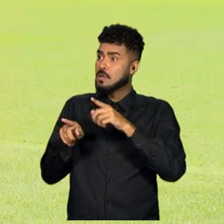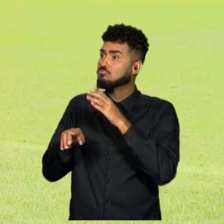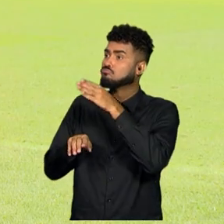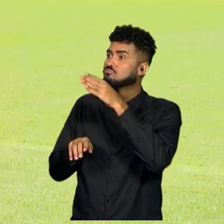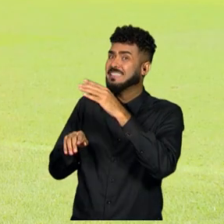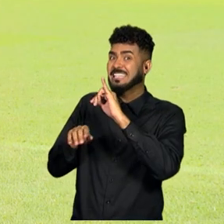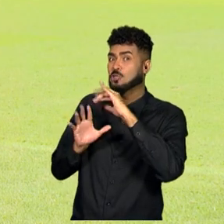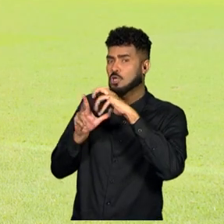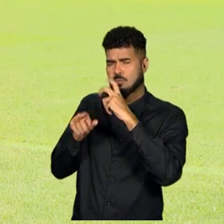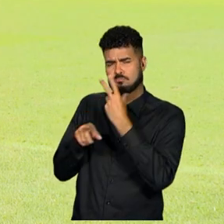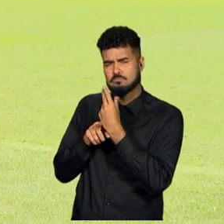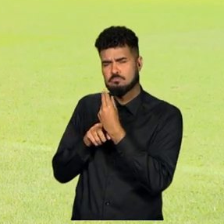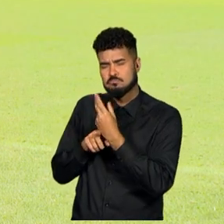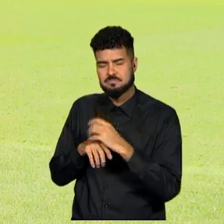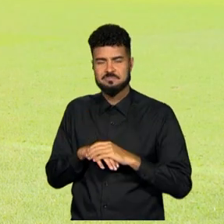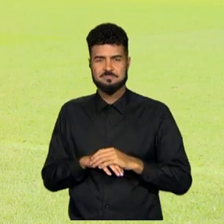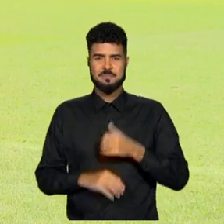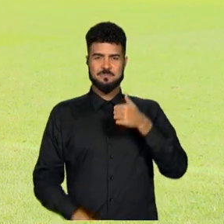Em